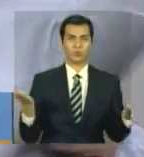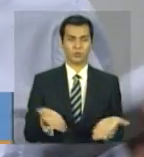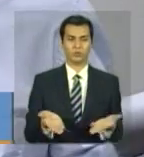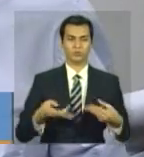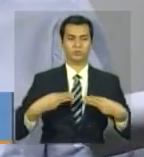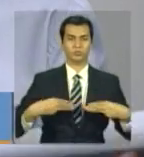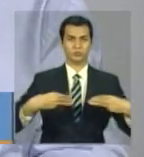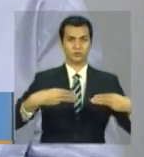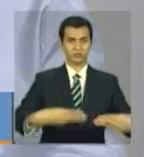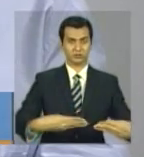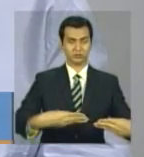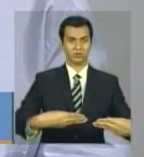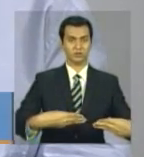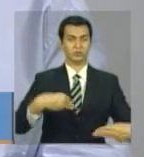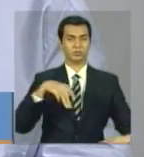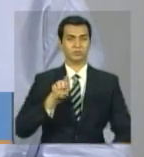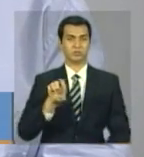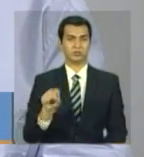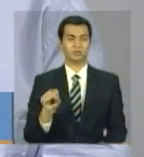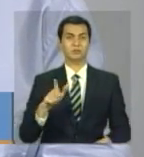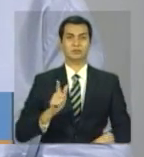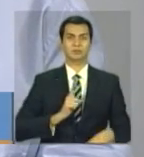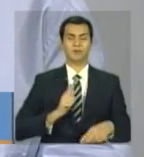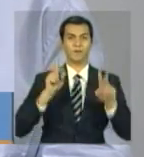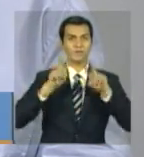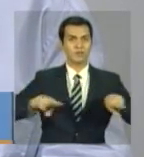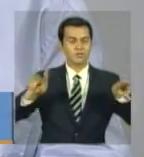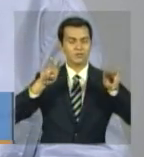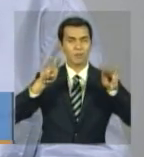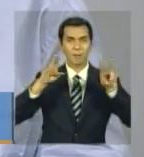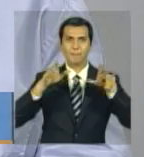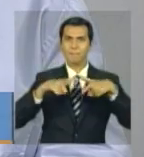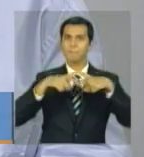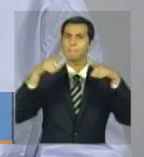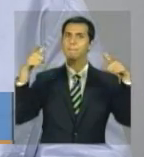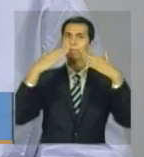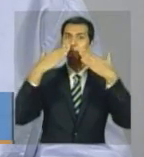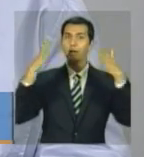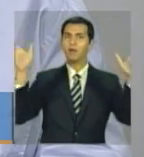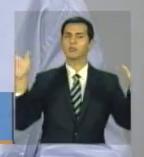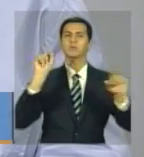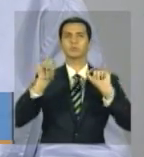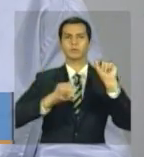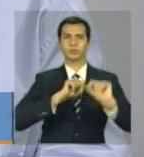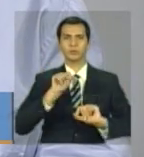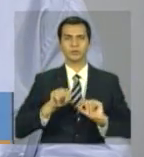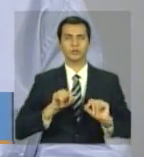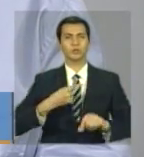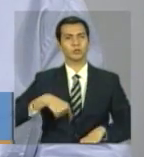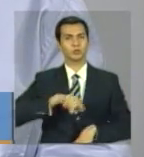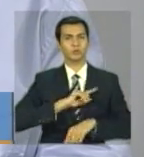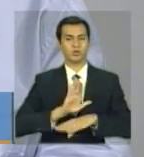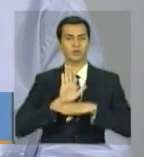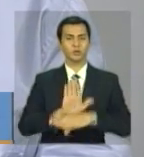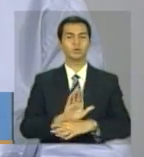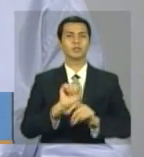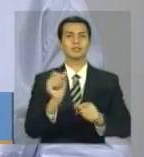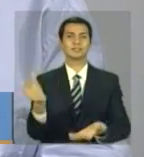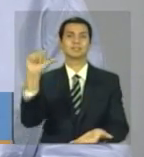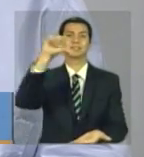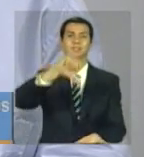talvez, ampliada também, que é de, hoje está financiando centros de apoio à agricultura urbana,